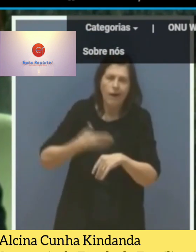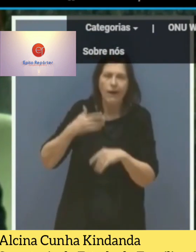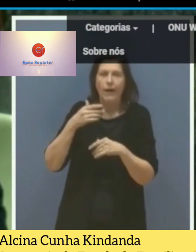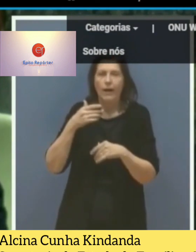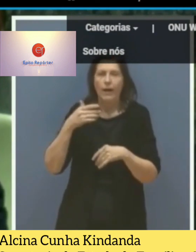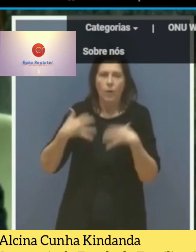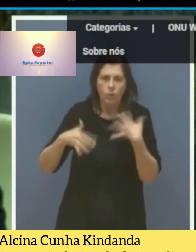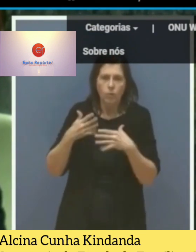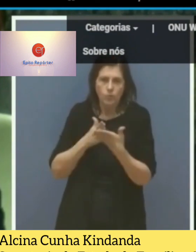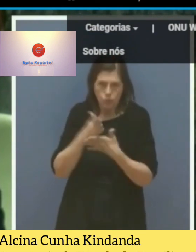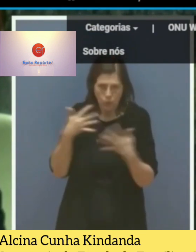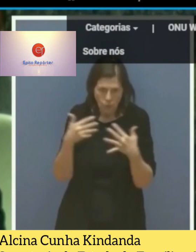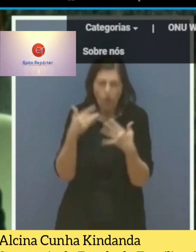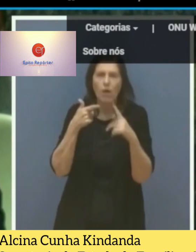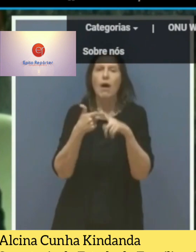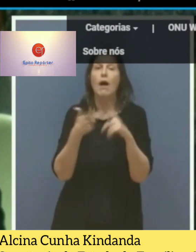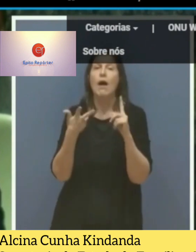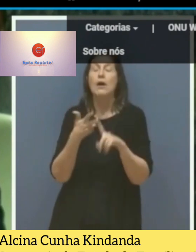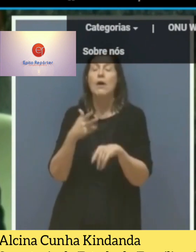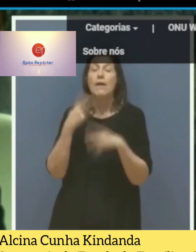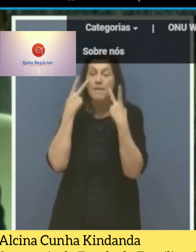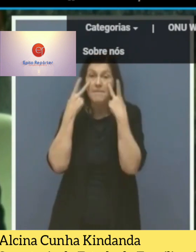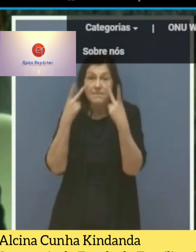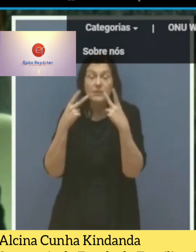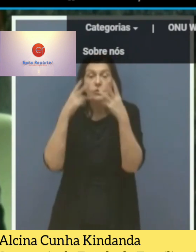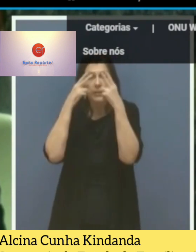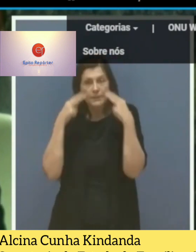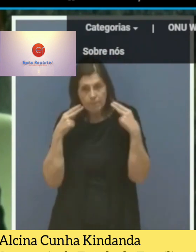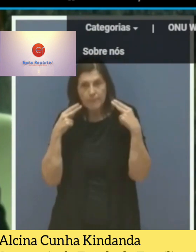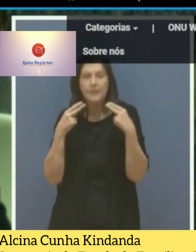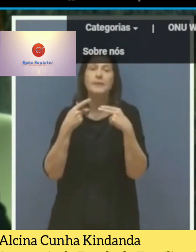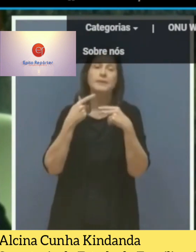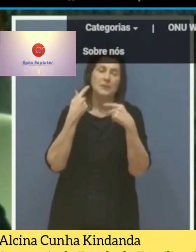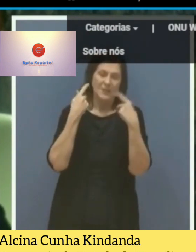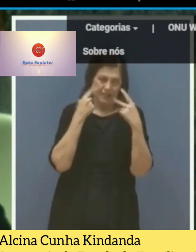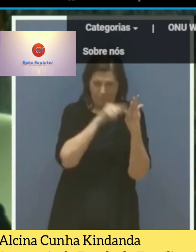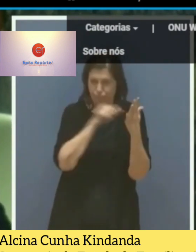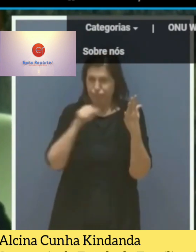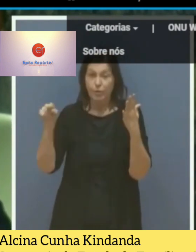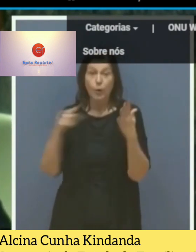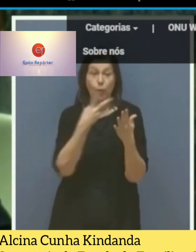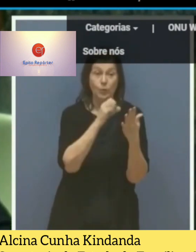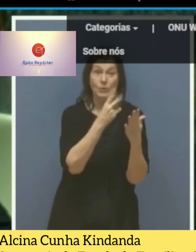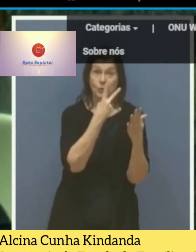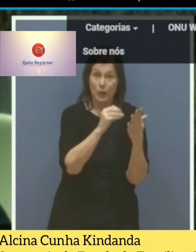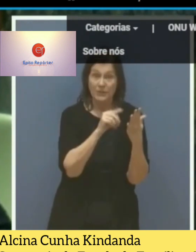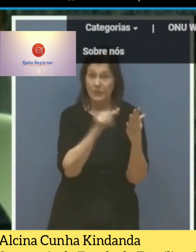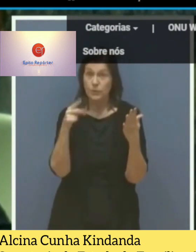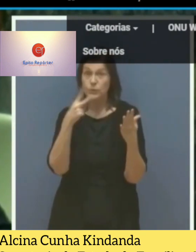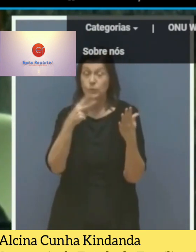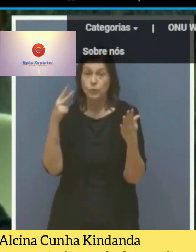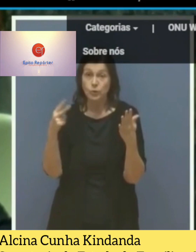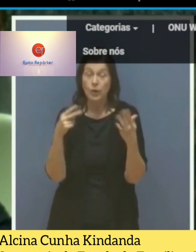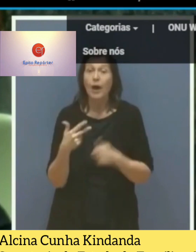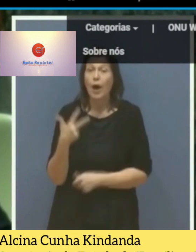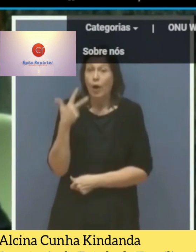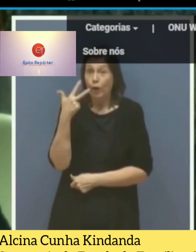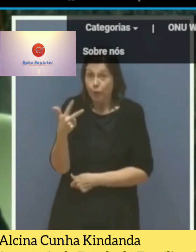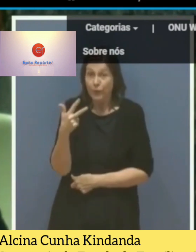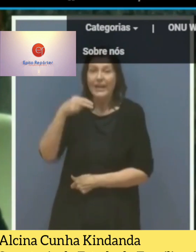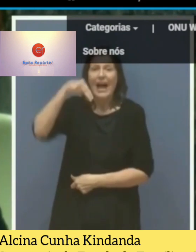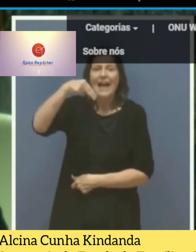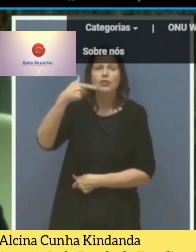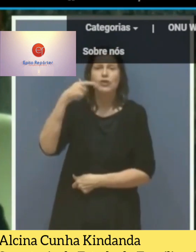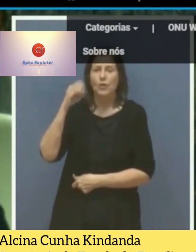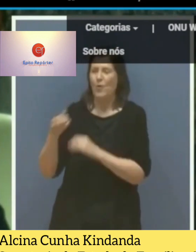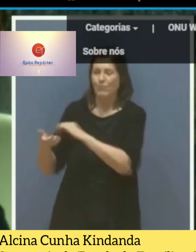no período compreender 2022 2022 três destes associações consideram